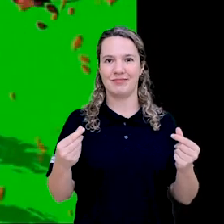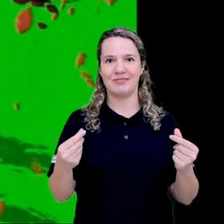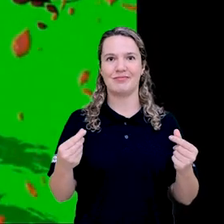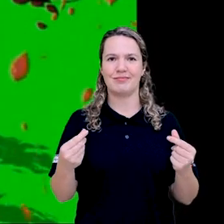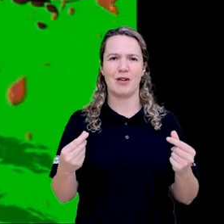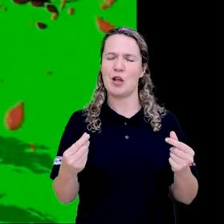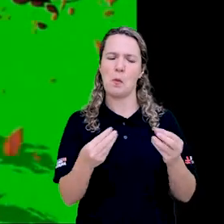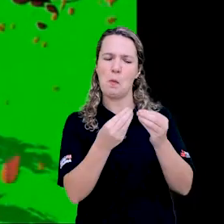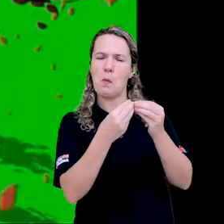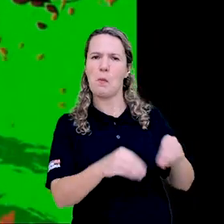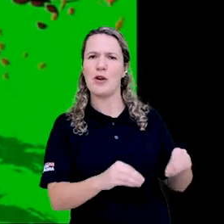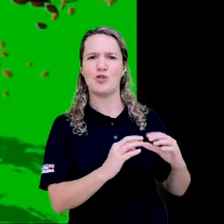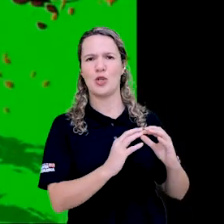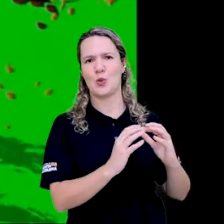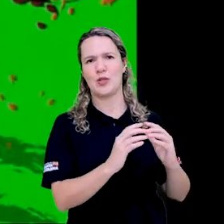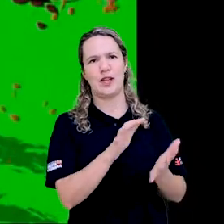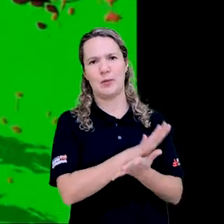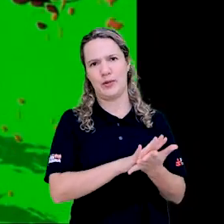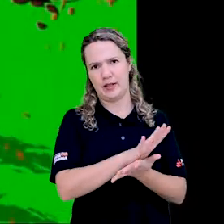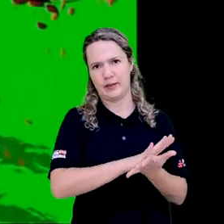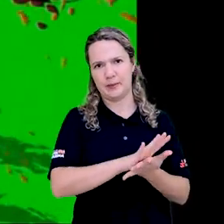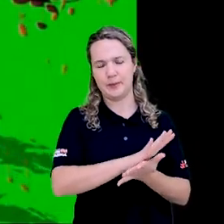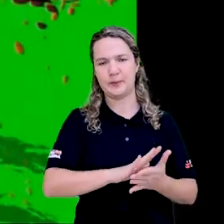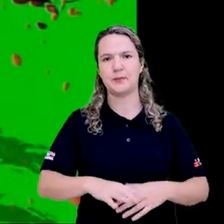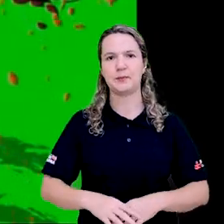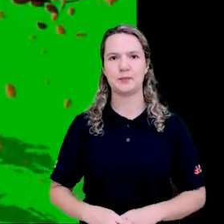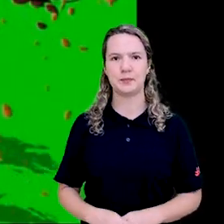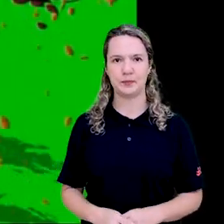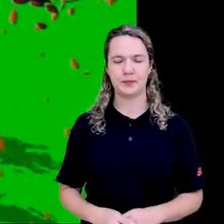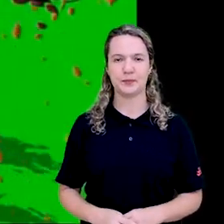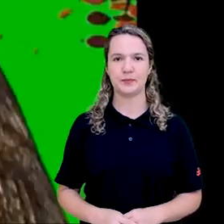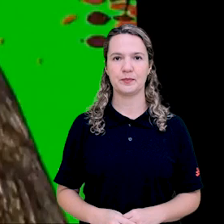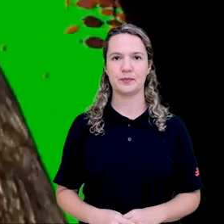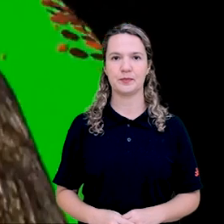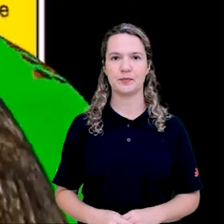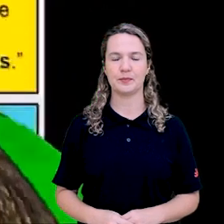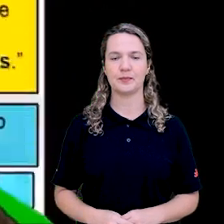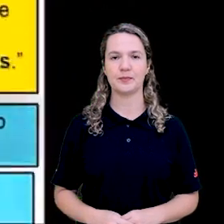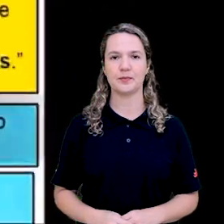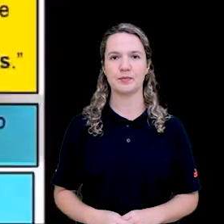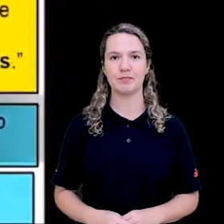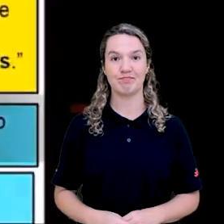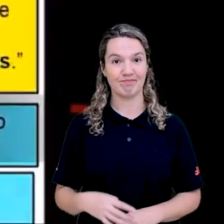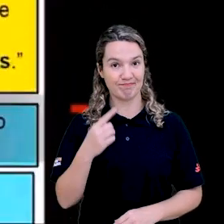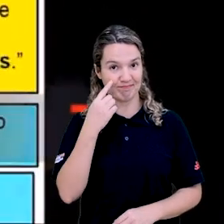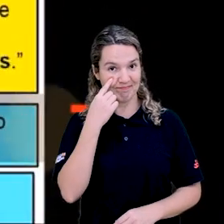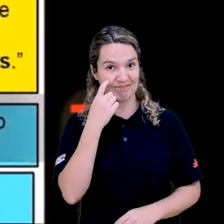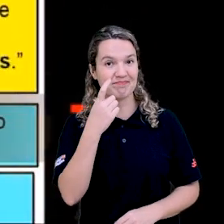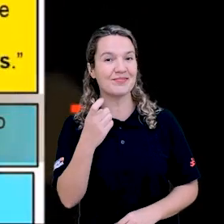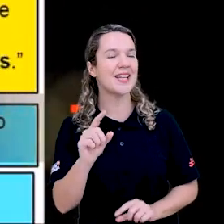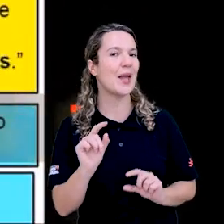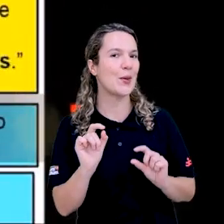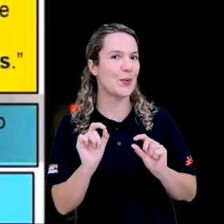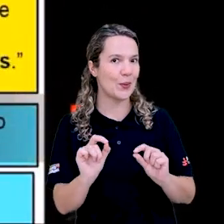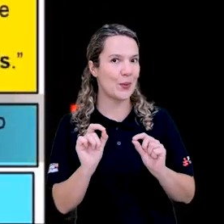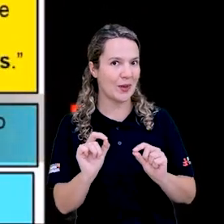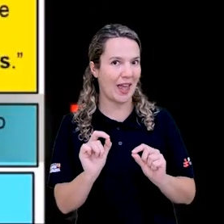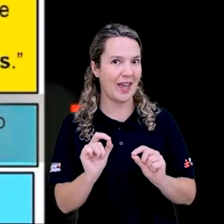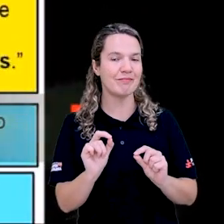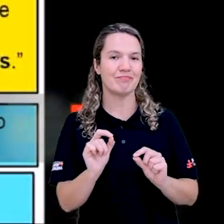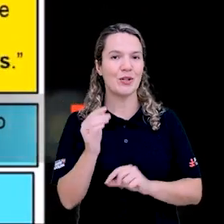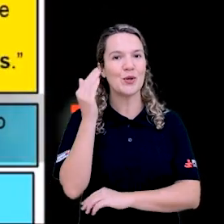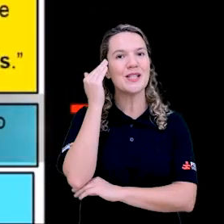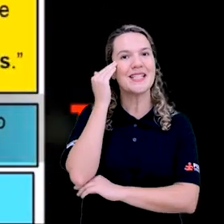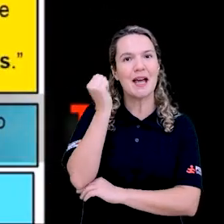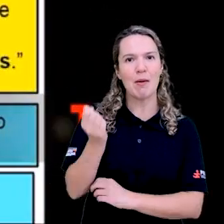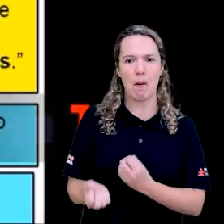mas não vão prejudicar o cérebro por isso. Olha só que interessante. Nós vimos que a